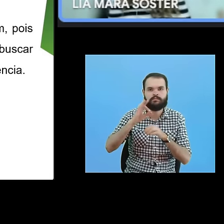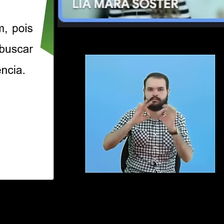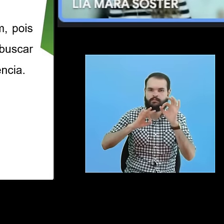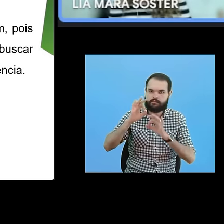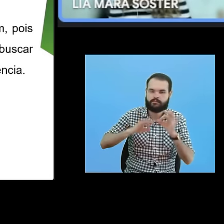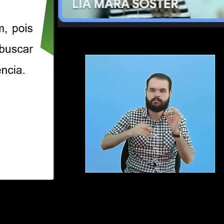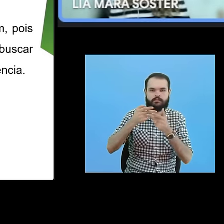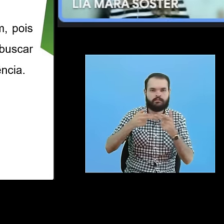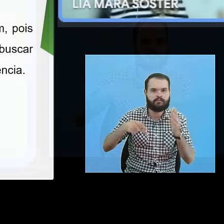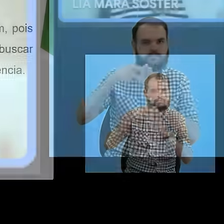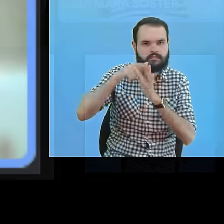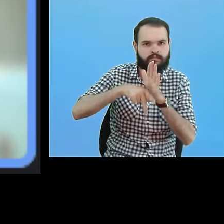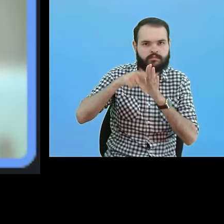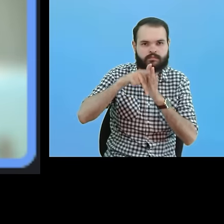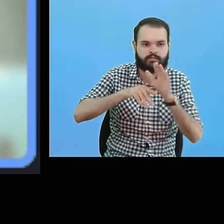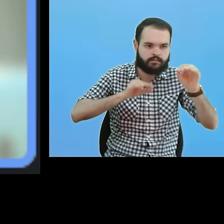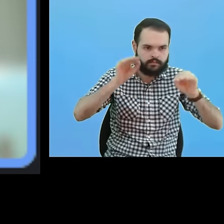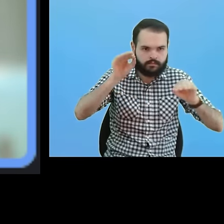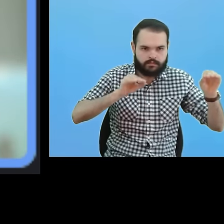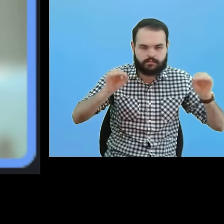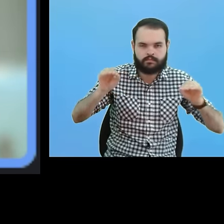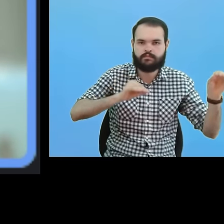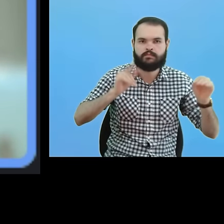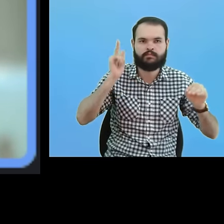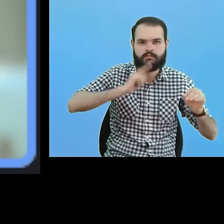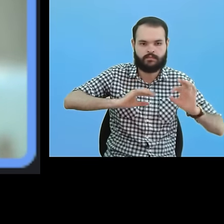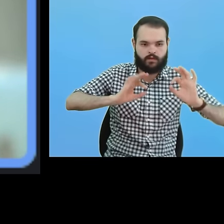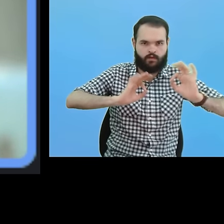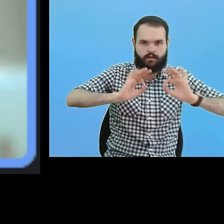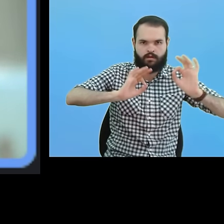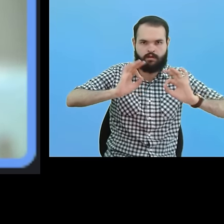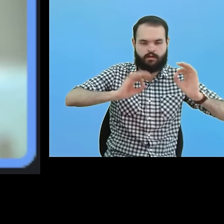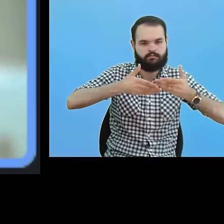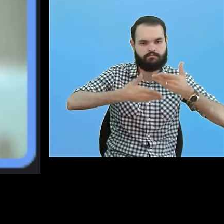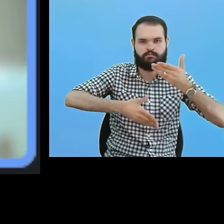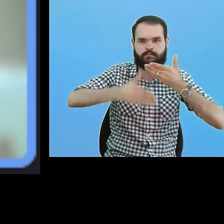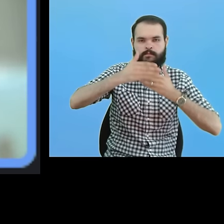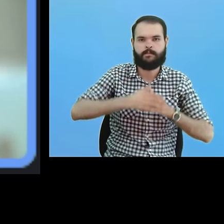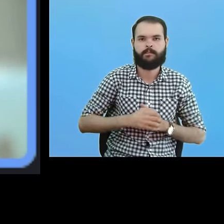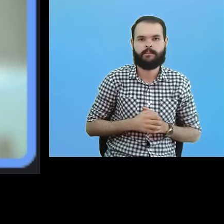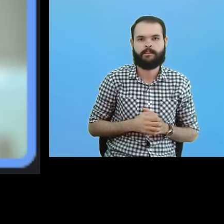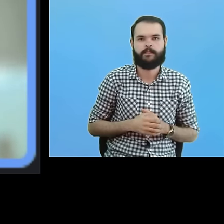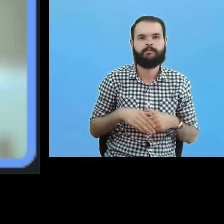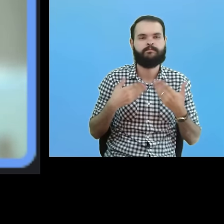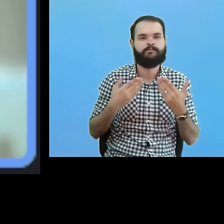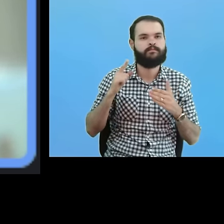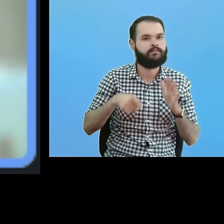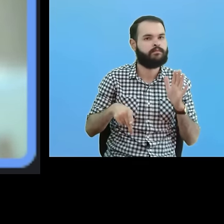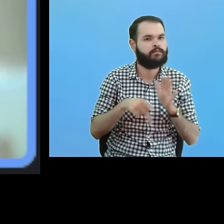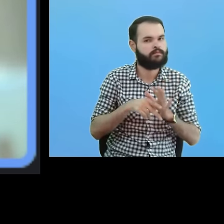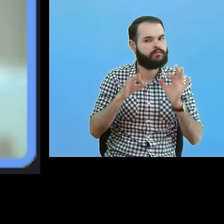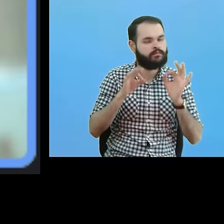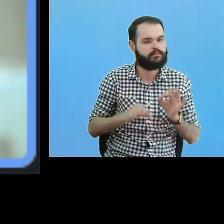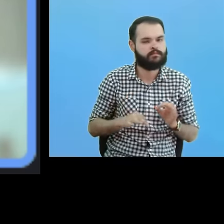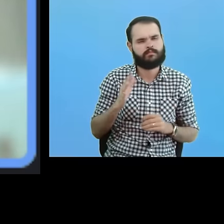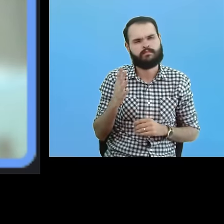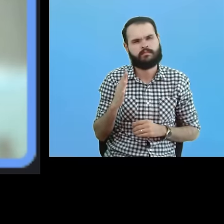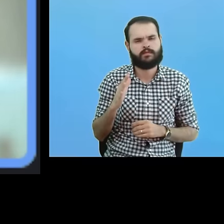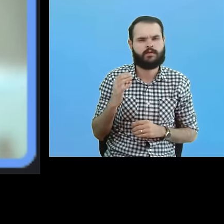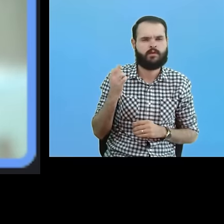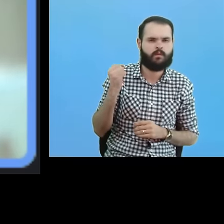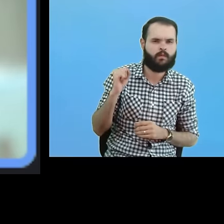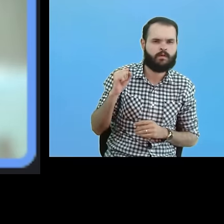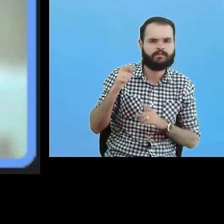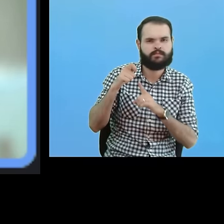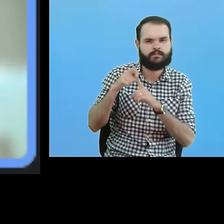e alocação de recursos, aí a gente começa a execução. Realmente, isso acontece em uma média de